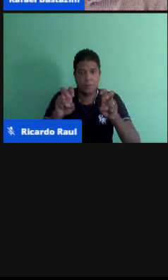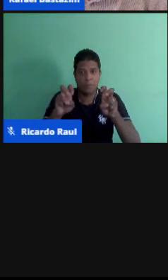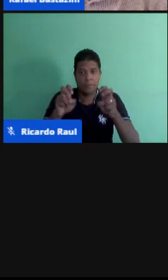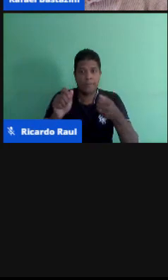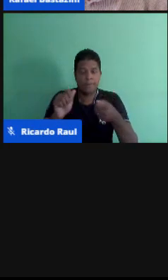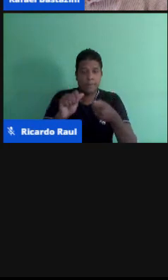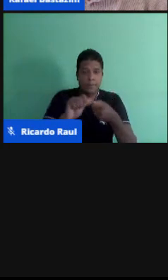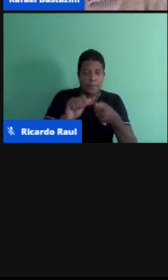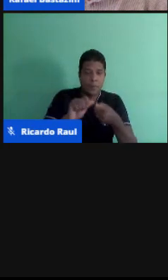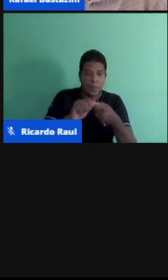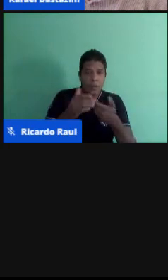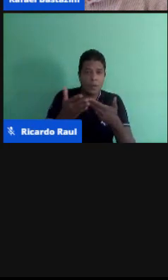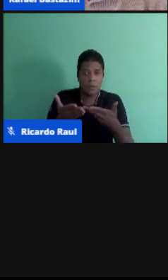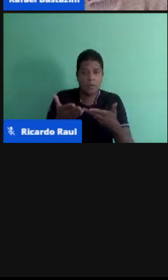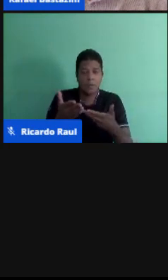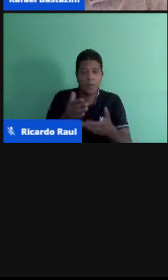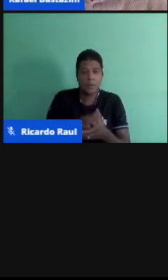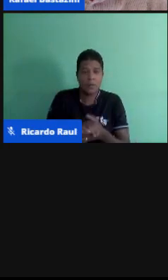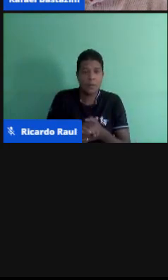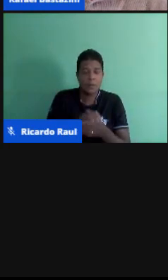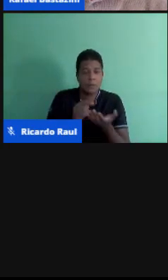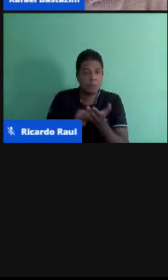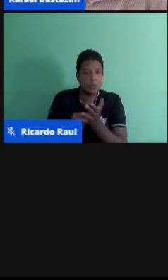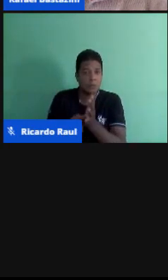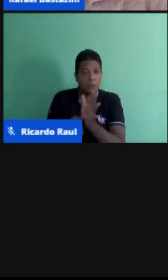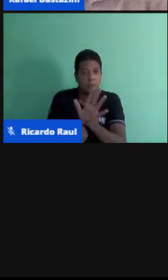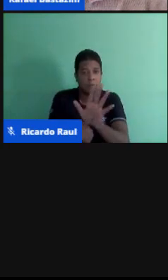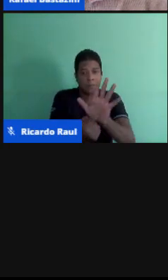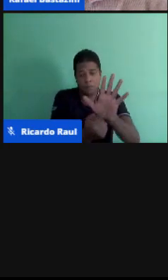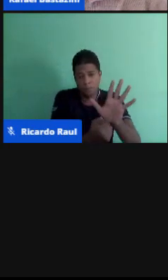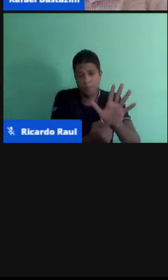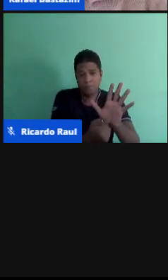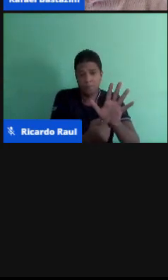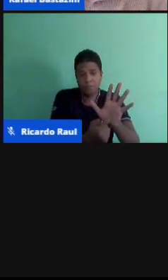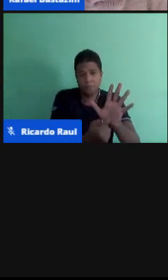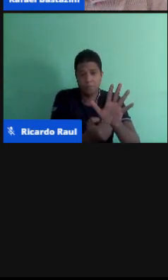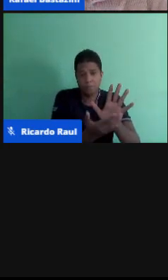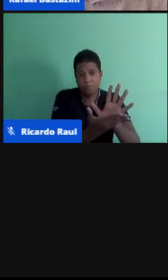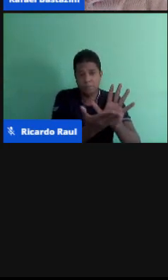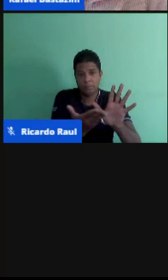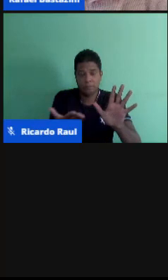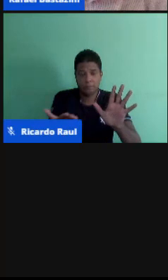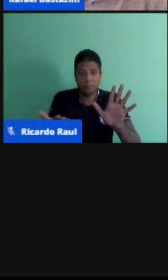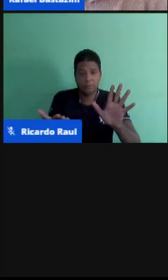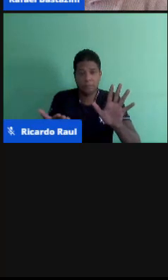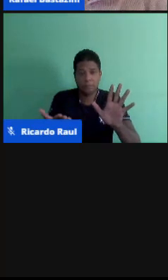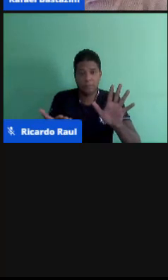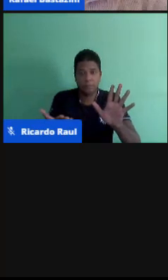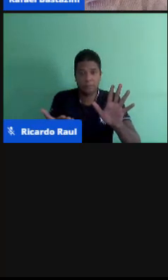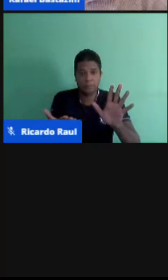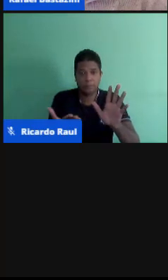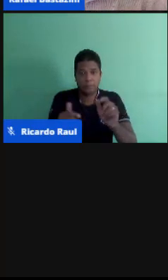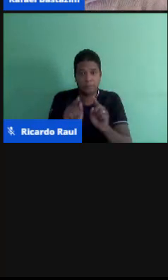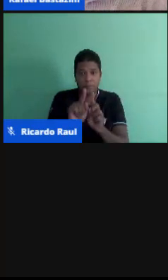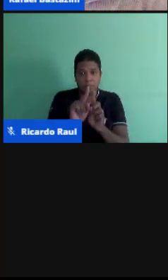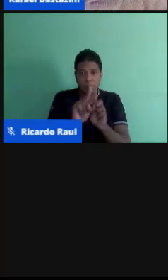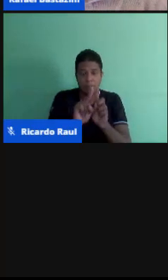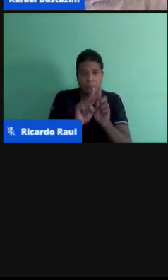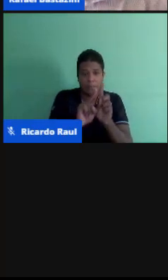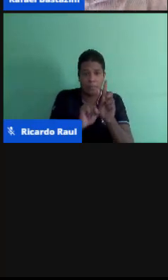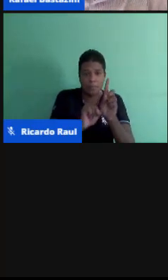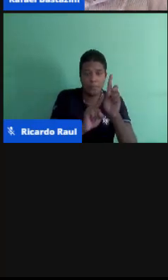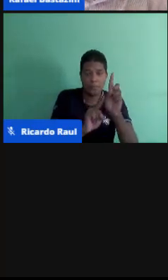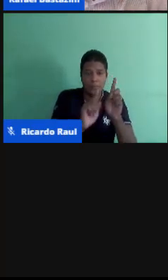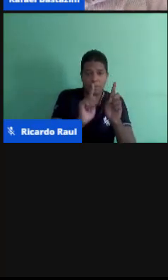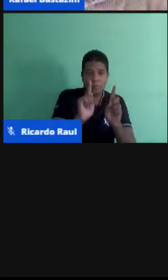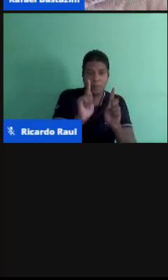fiz essa apresentaçãozinha que leva em consideração a escala geográfica